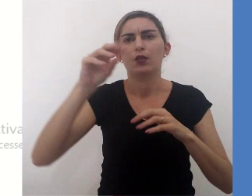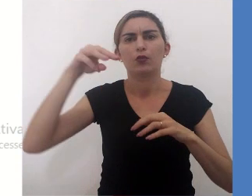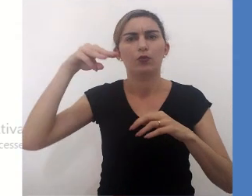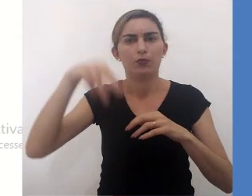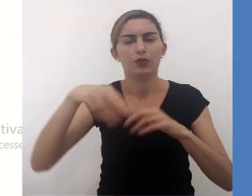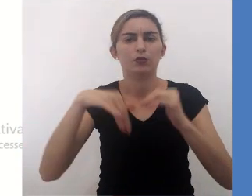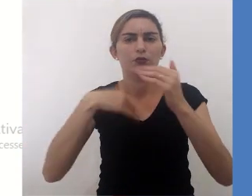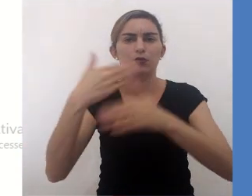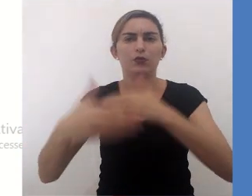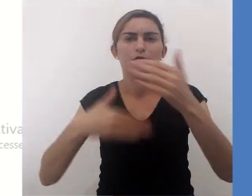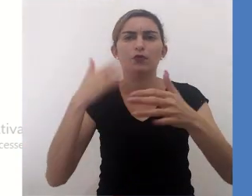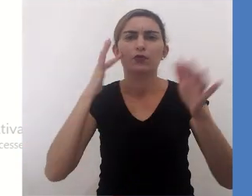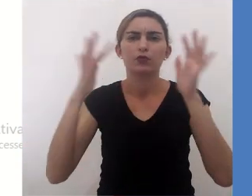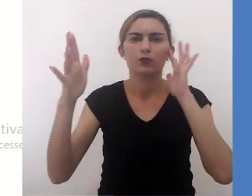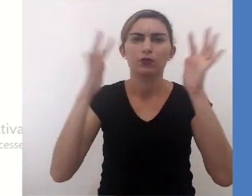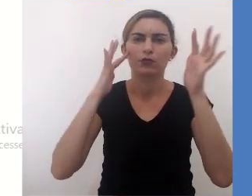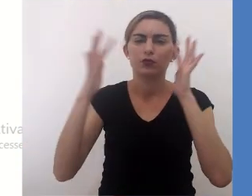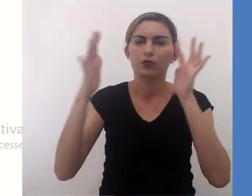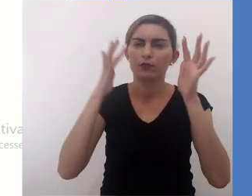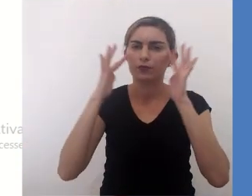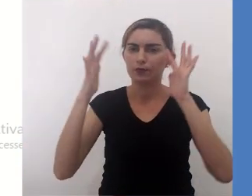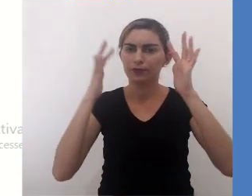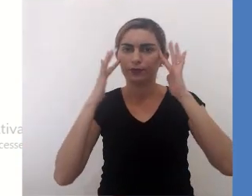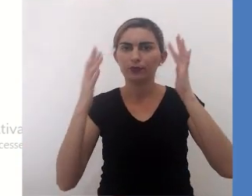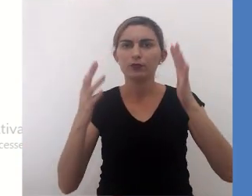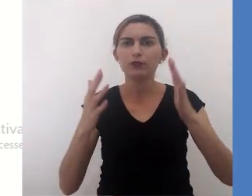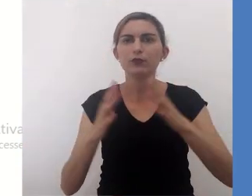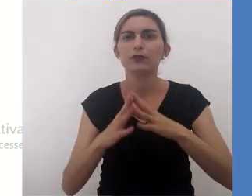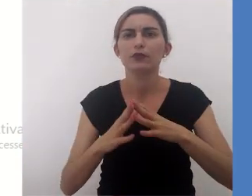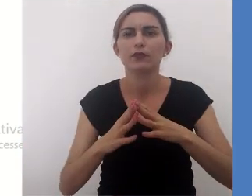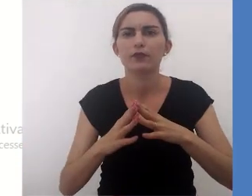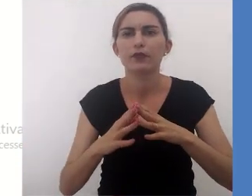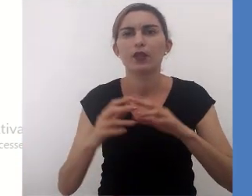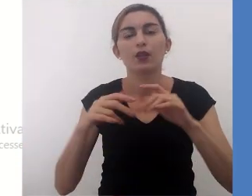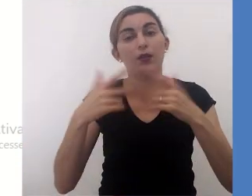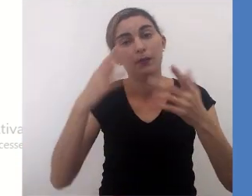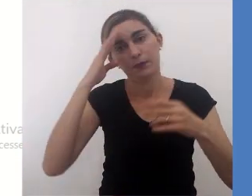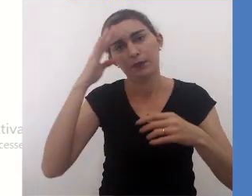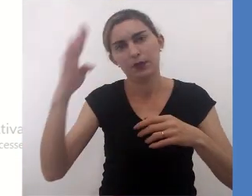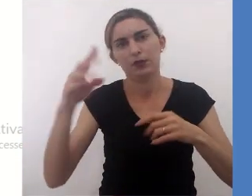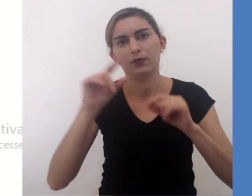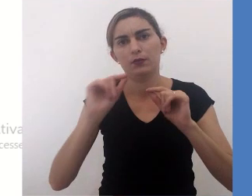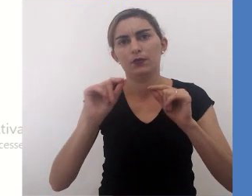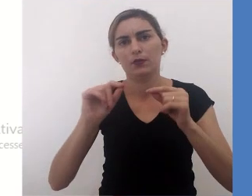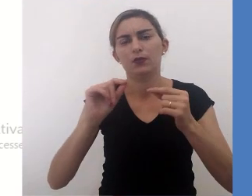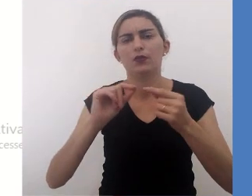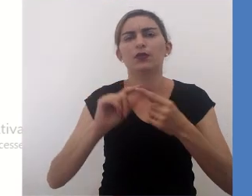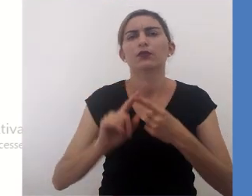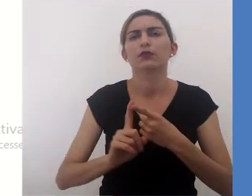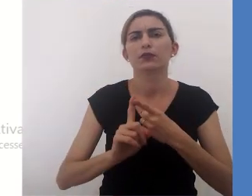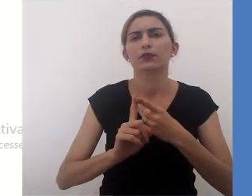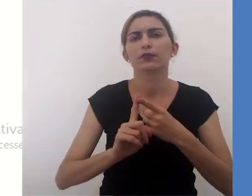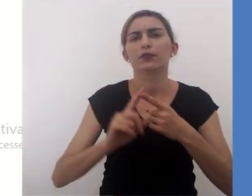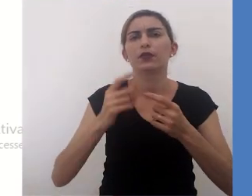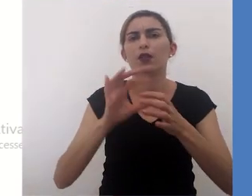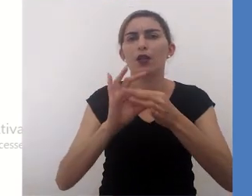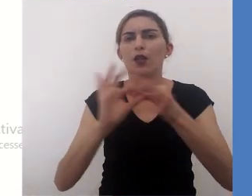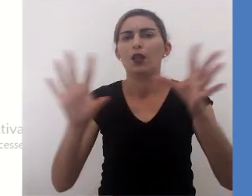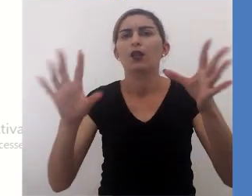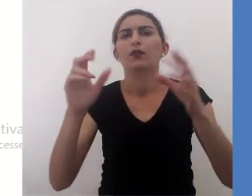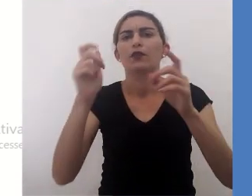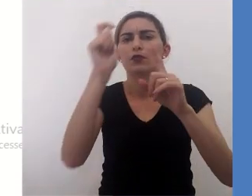outros teóricos, né, como o próprio Bakunin. Principais ideias anarquistas: livre associação